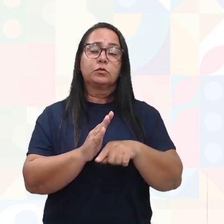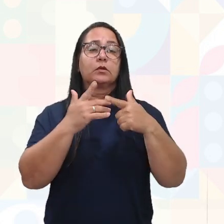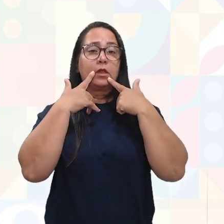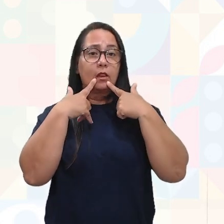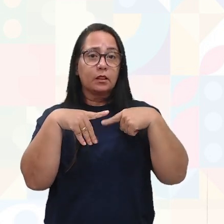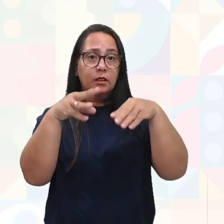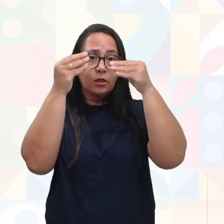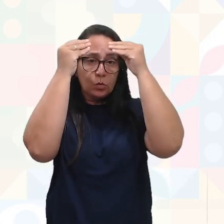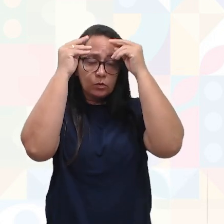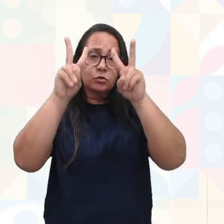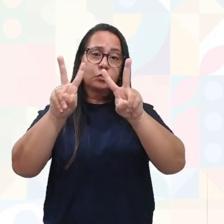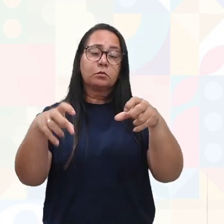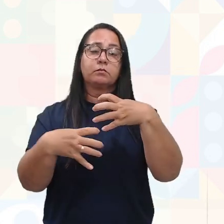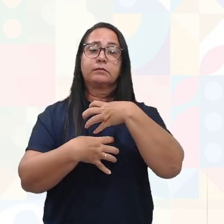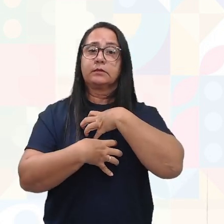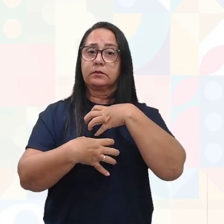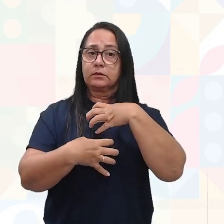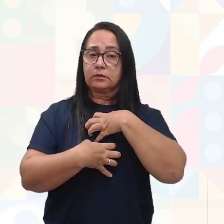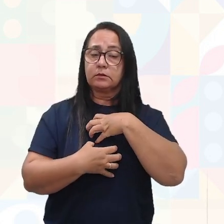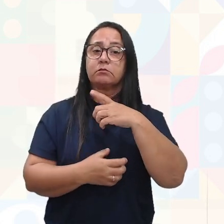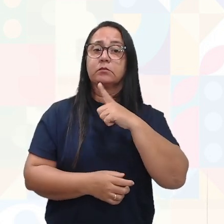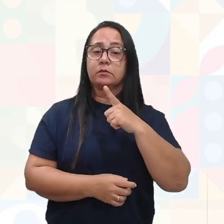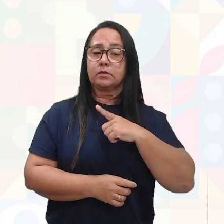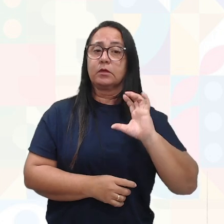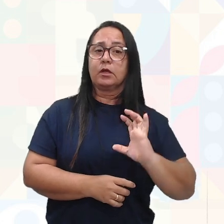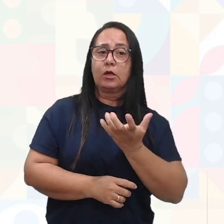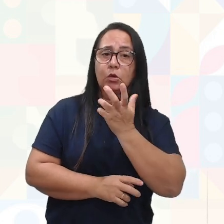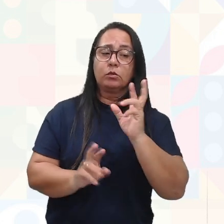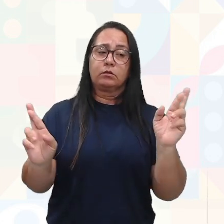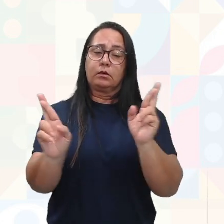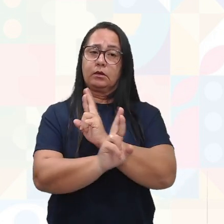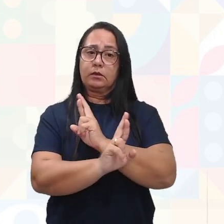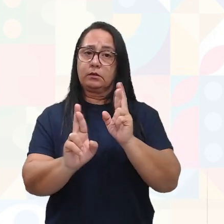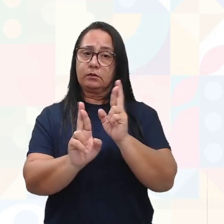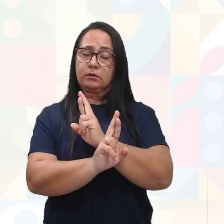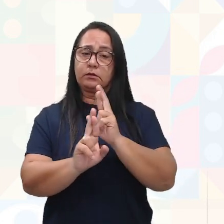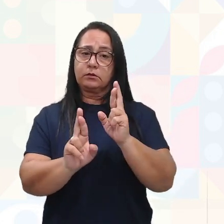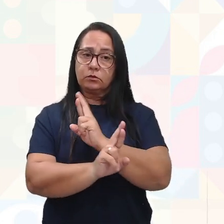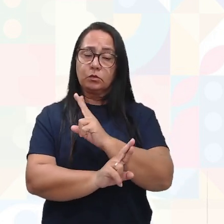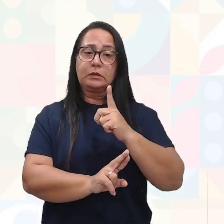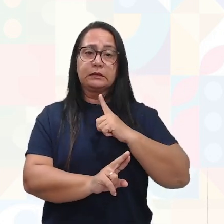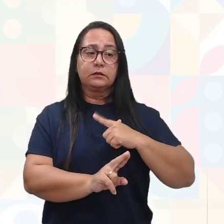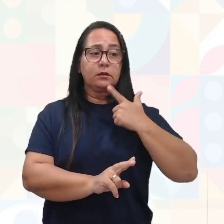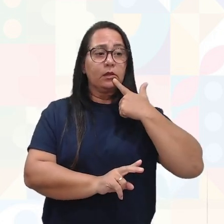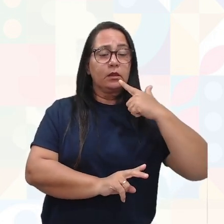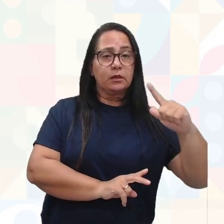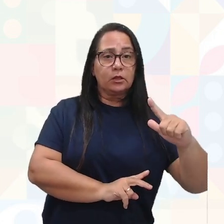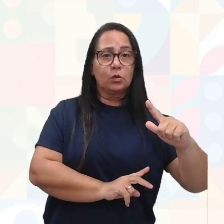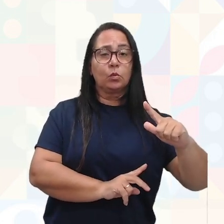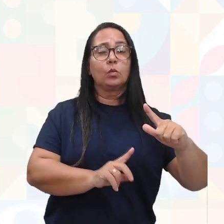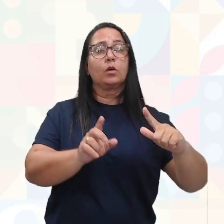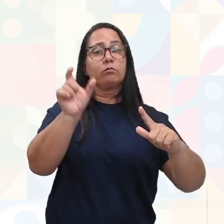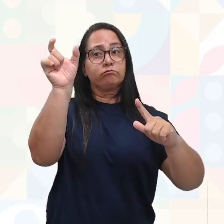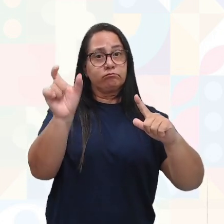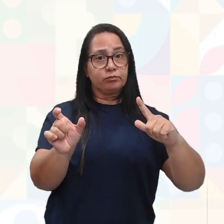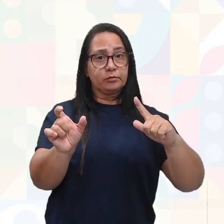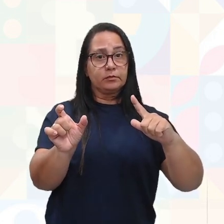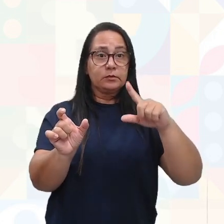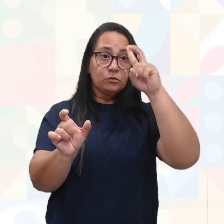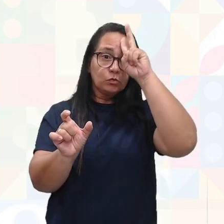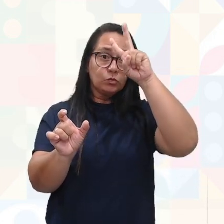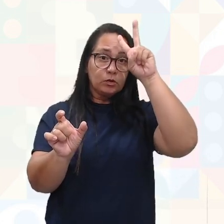de sentidos que ocorrem na relação entre a língua, sujeito e a